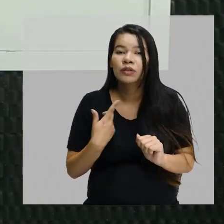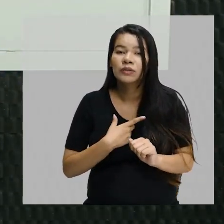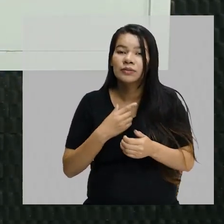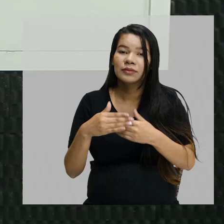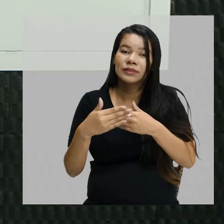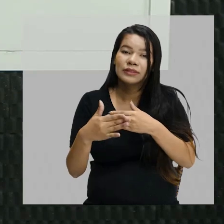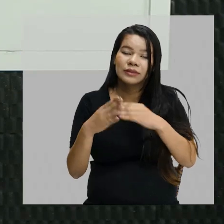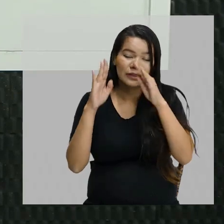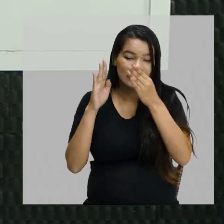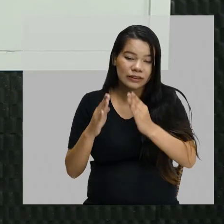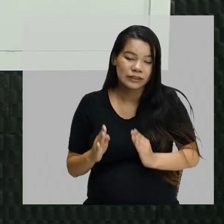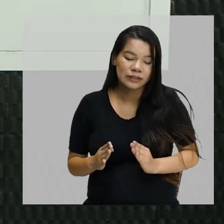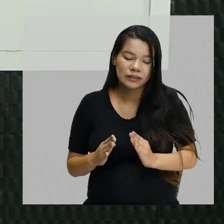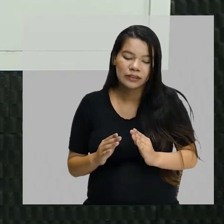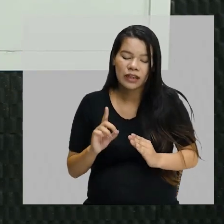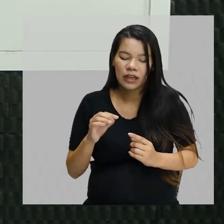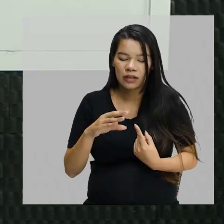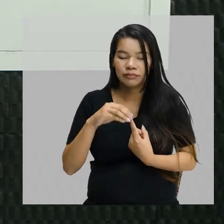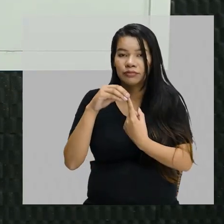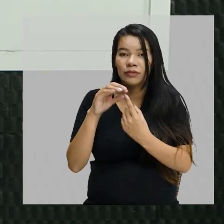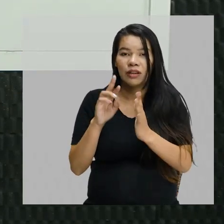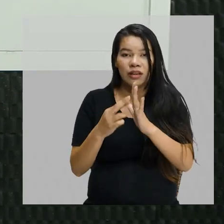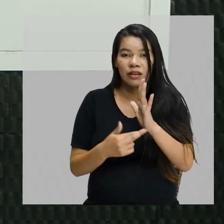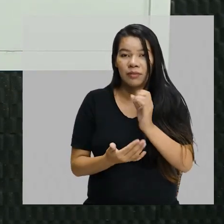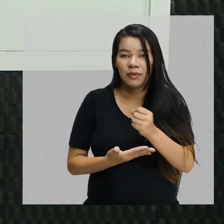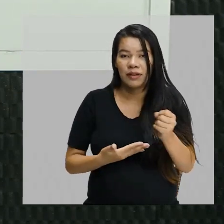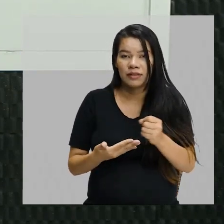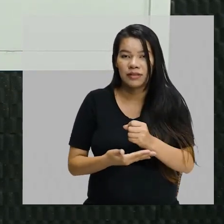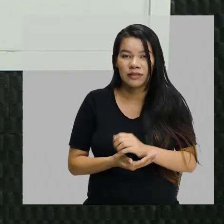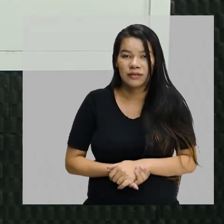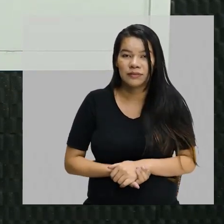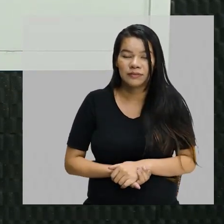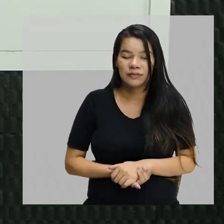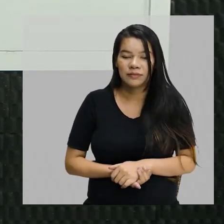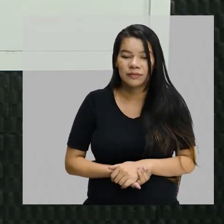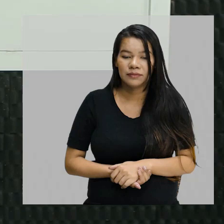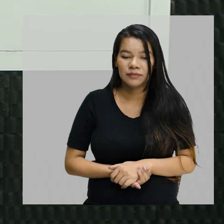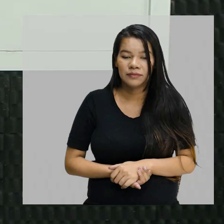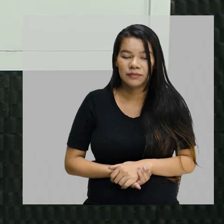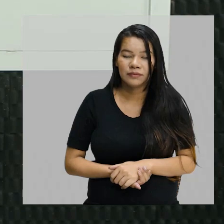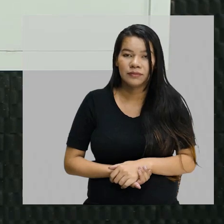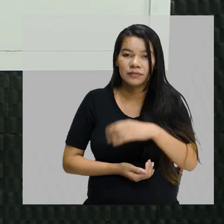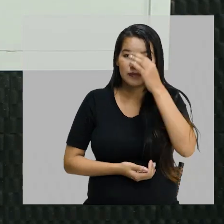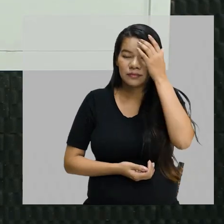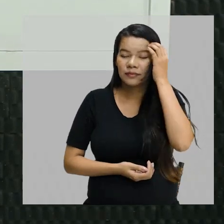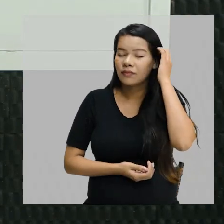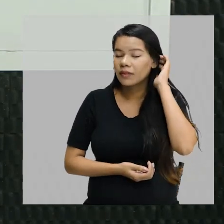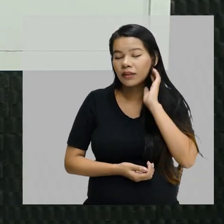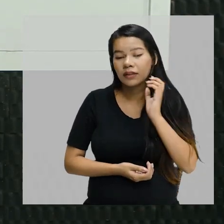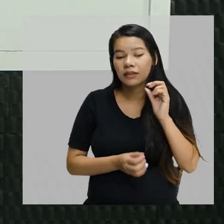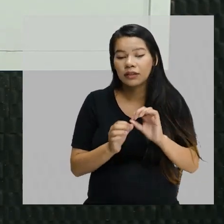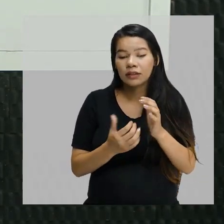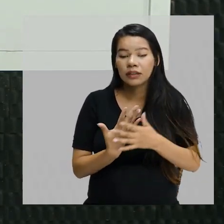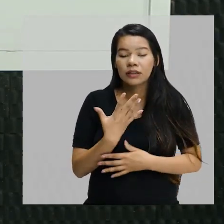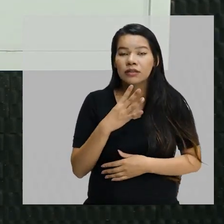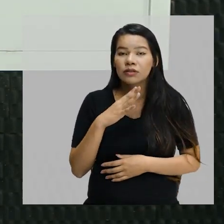observação é o critério básico que é observação ok na formulação do